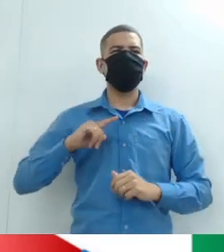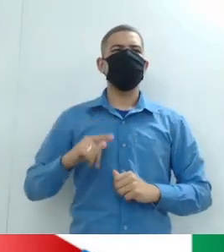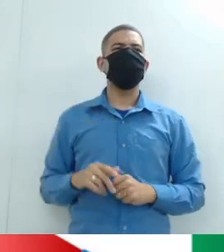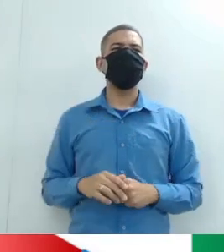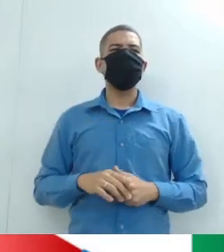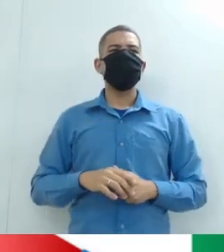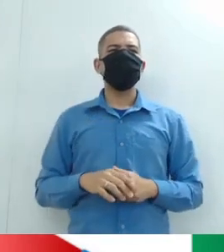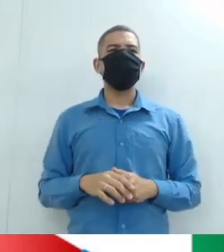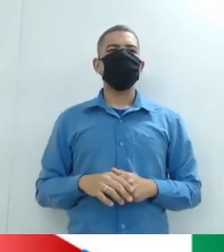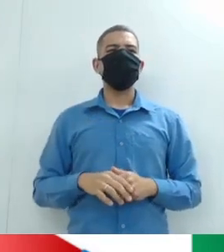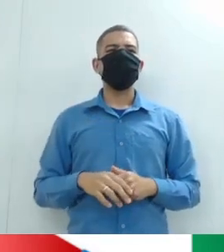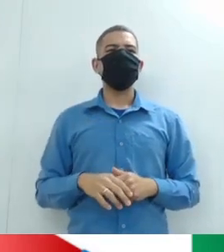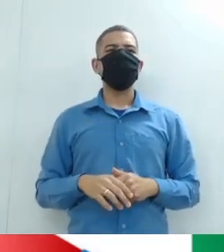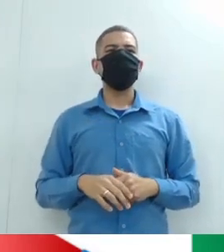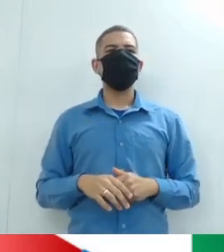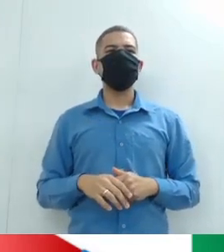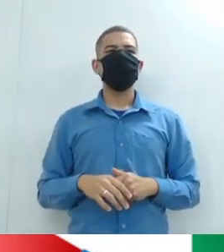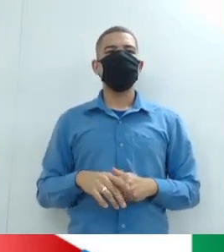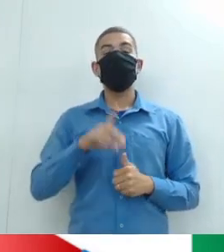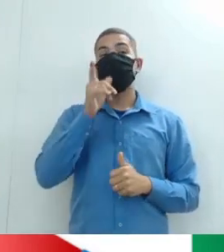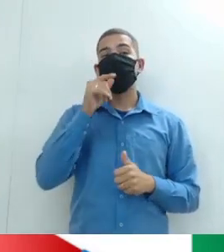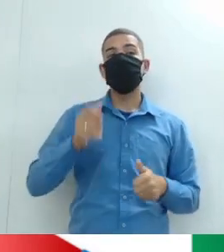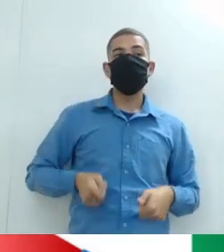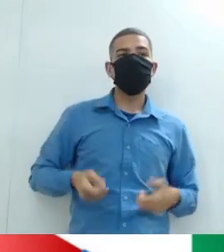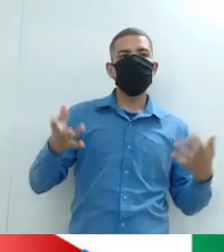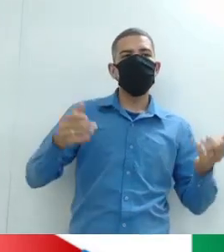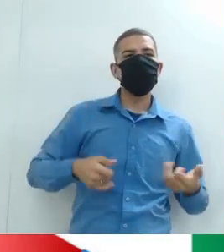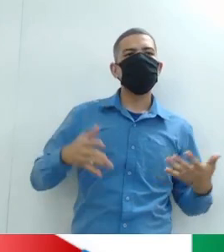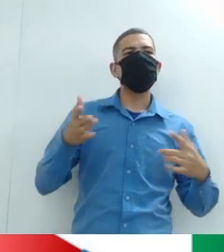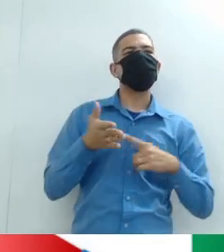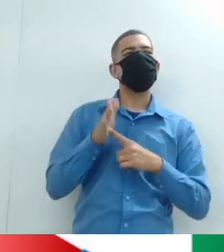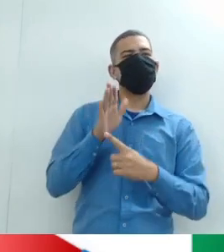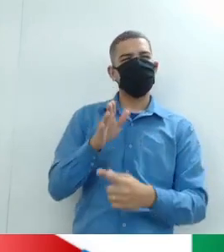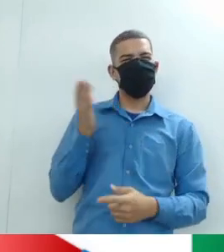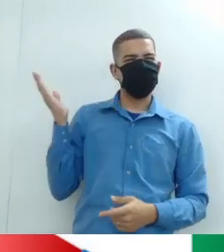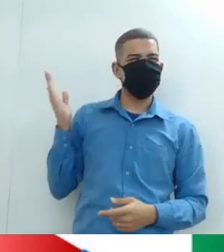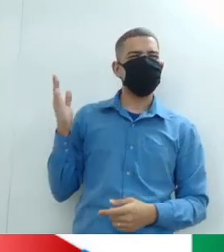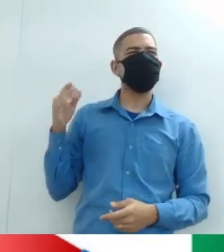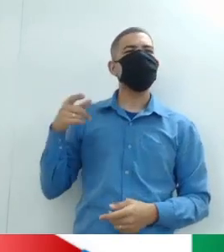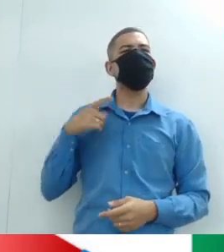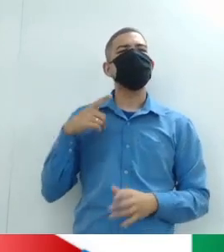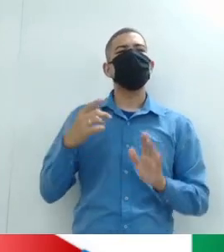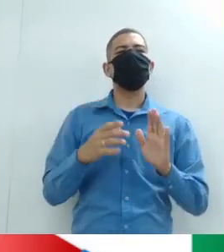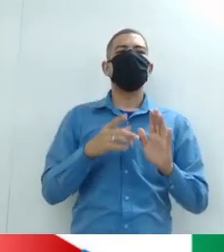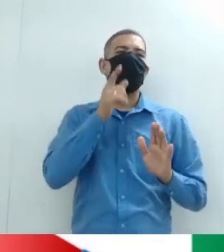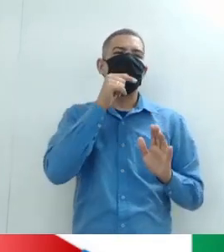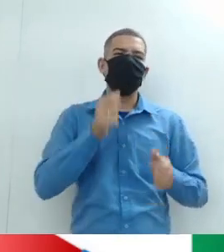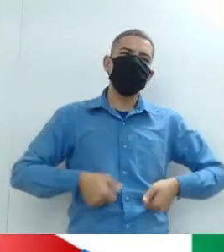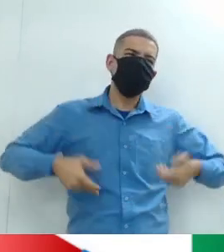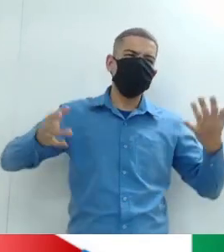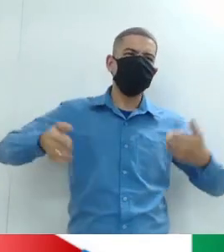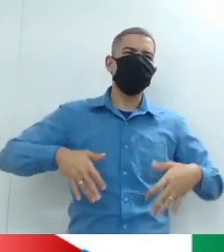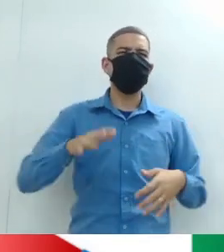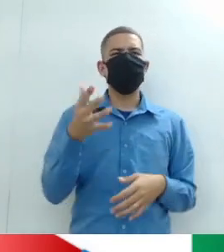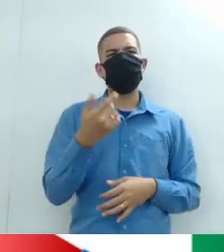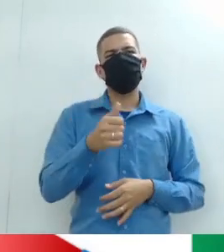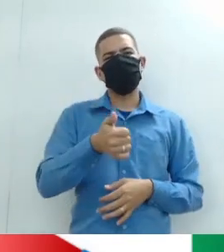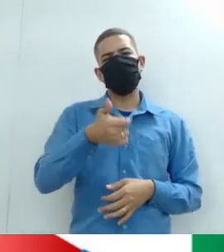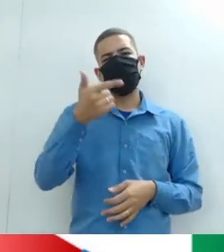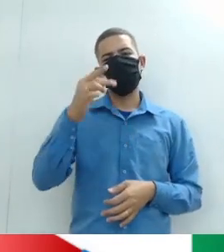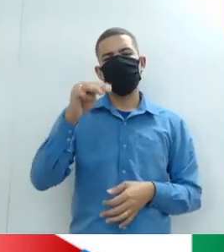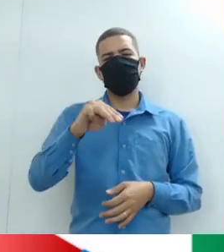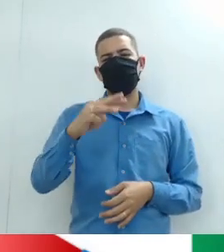Ou seja, embaixo da terra. Um desperdício de água, como mostrado nessa tirinha acima, aumenta o consumo de água em